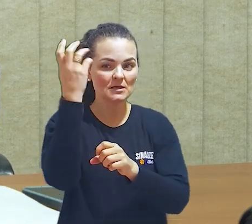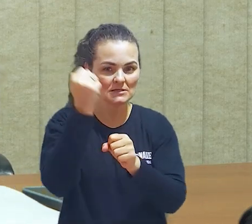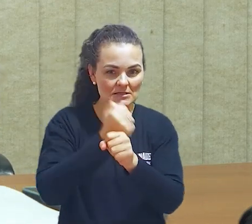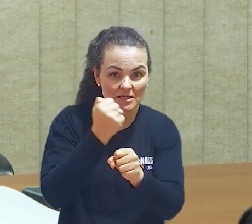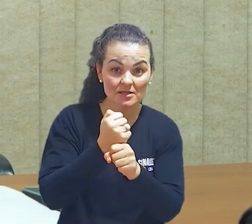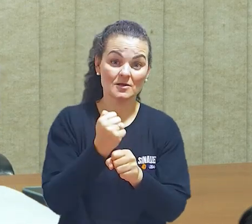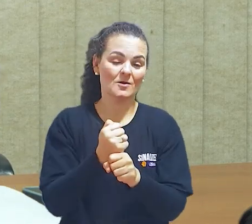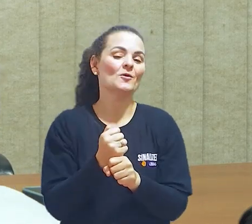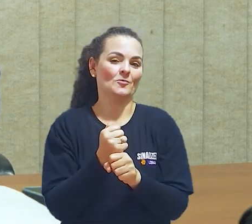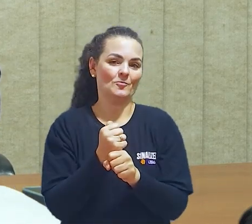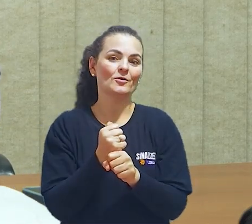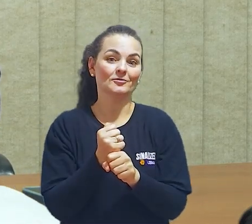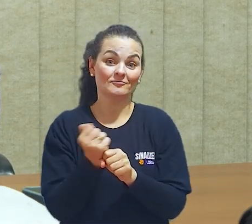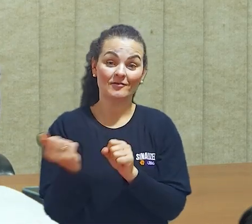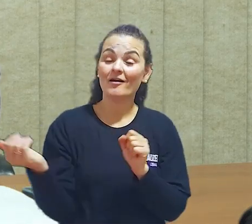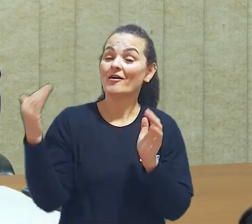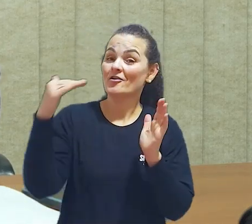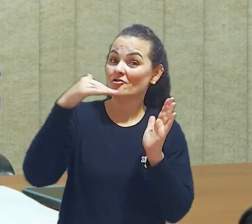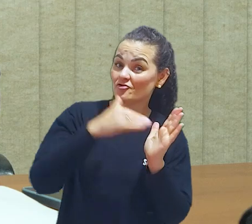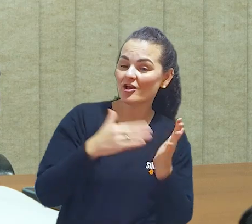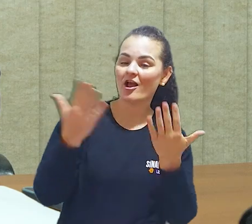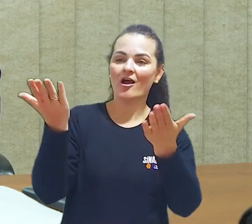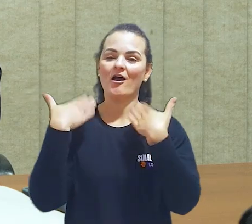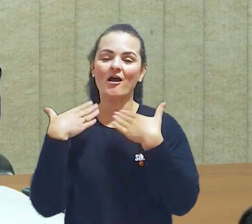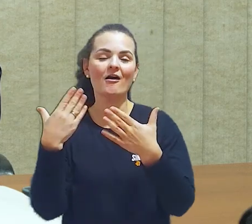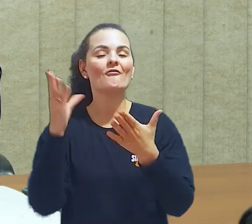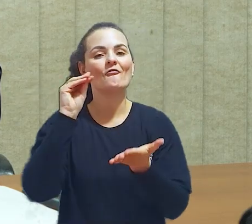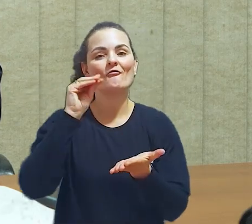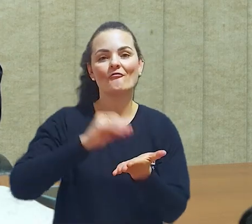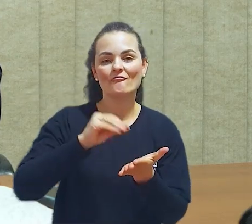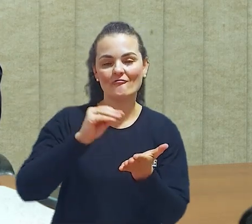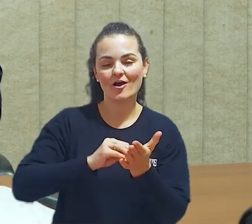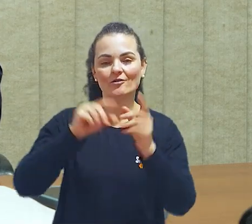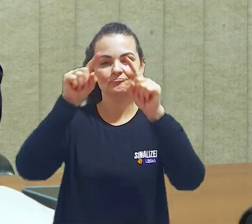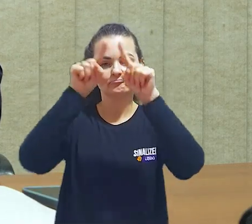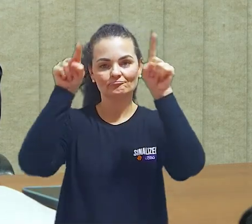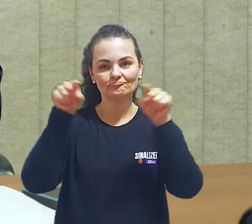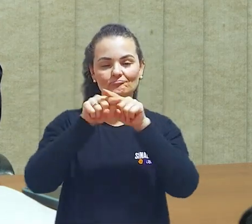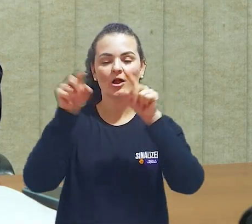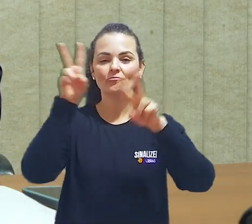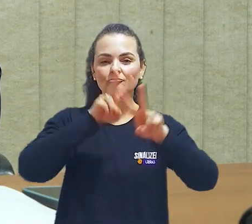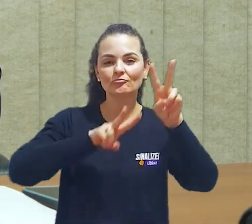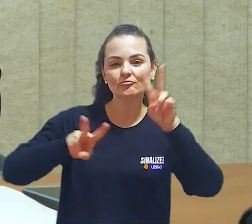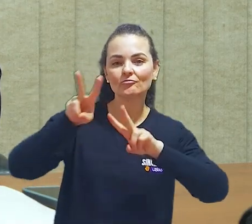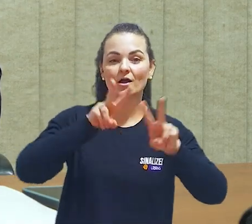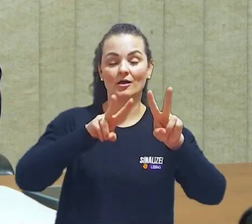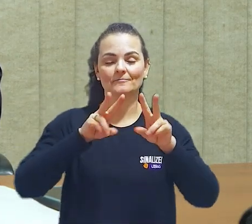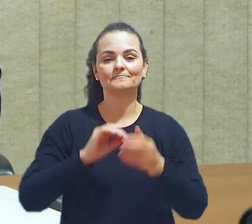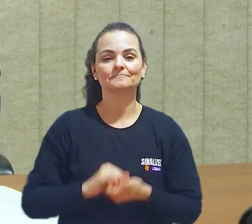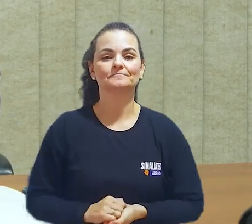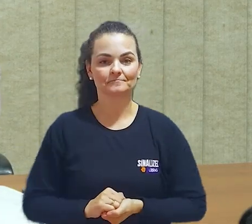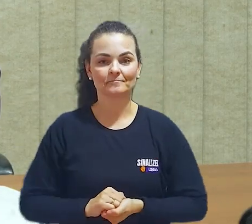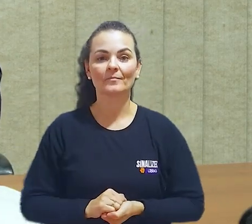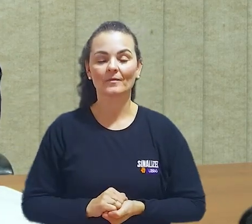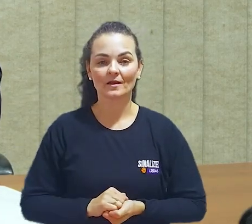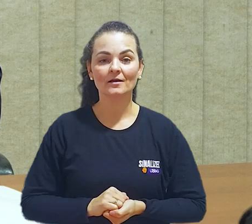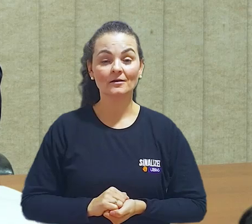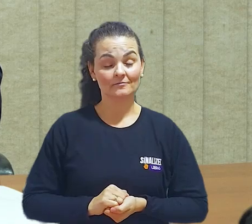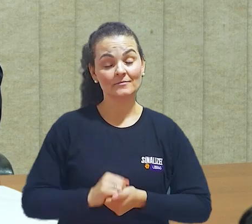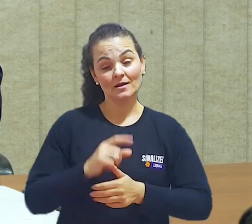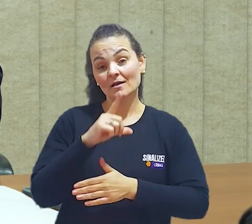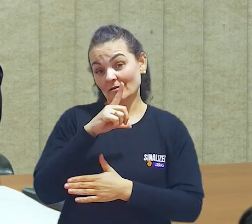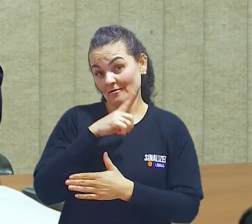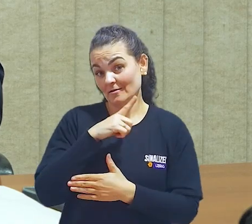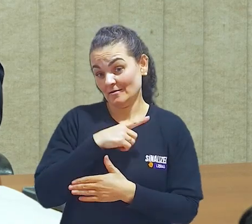vamos estar falando do quê? Falta de ar-condicionado nos ônibus. Então, espero que, mesmo nós